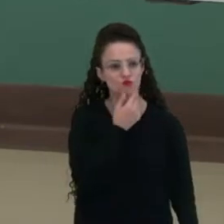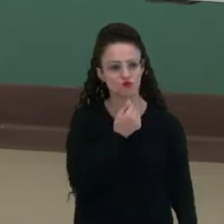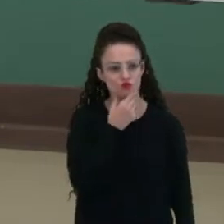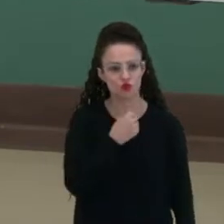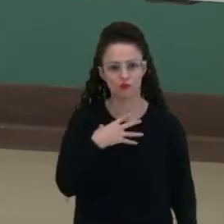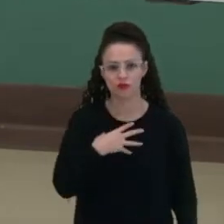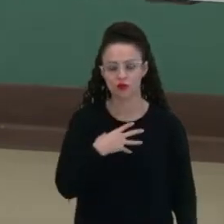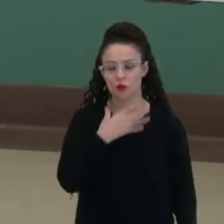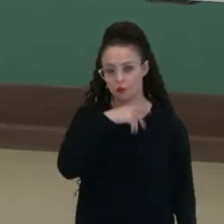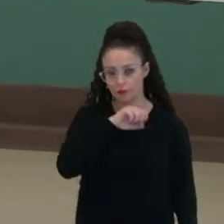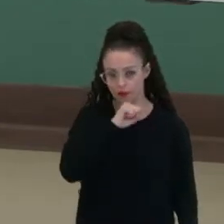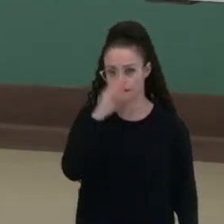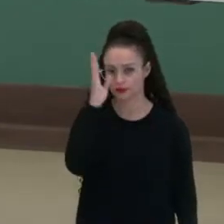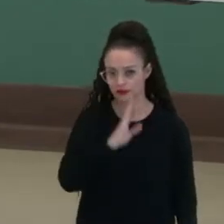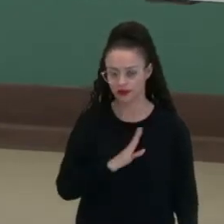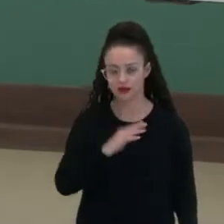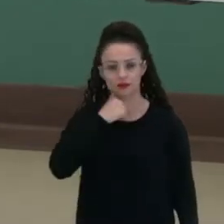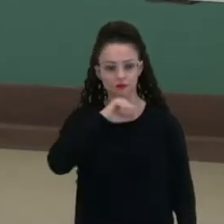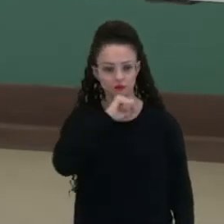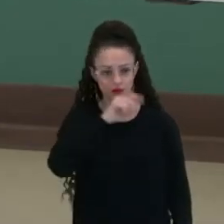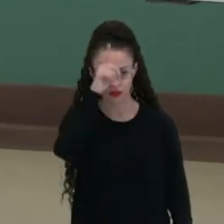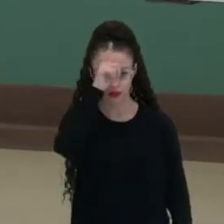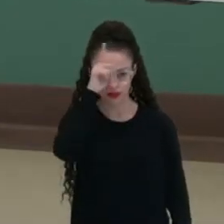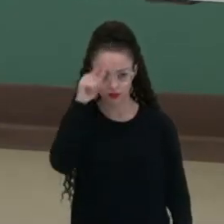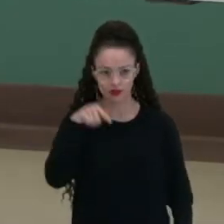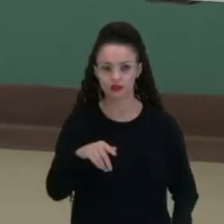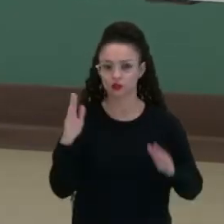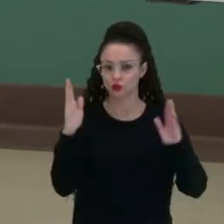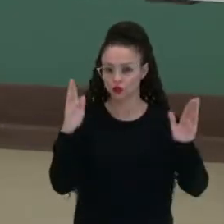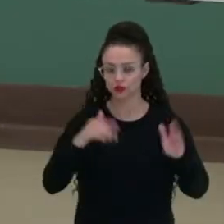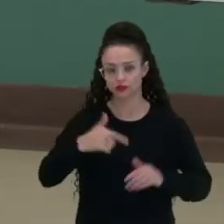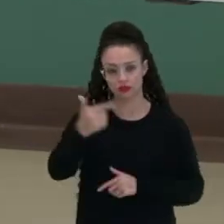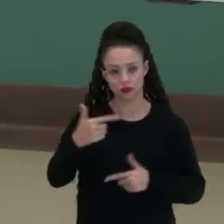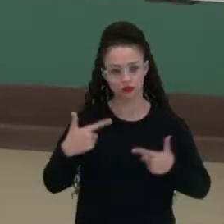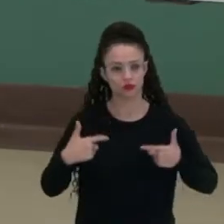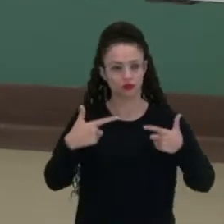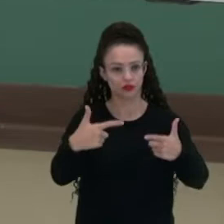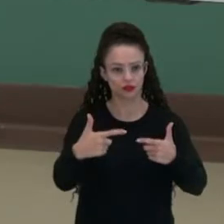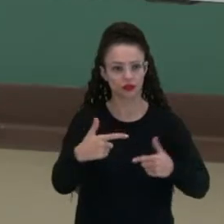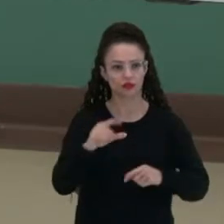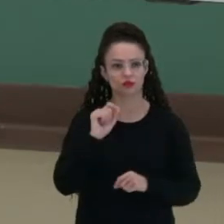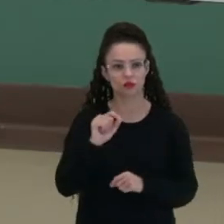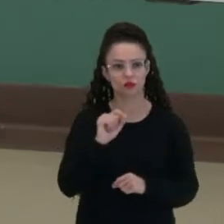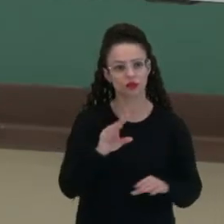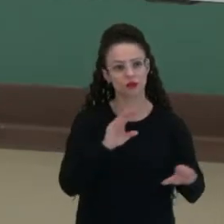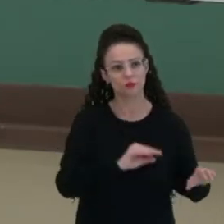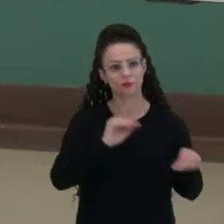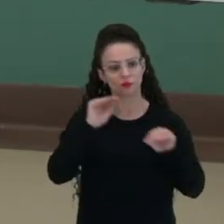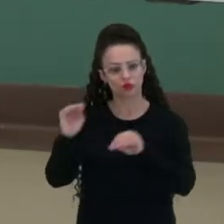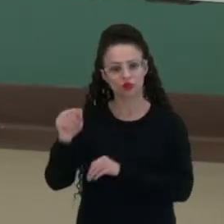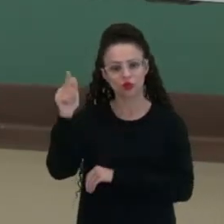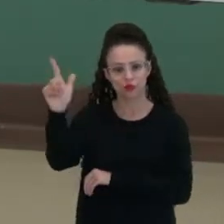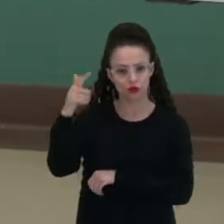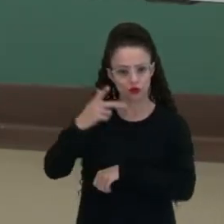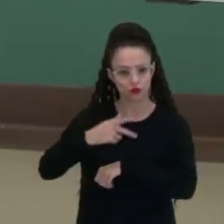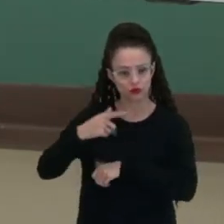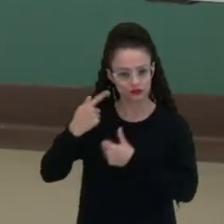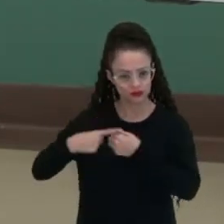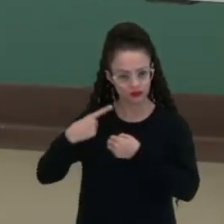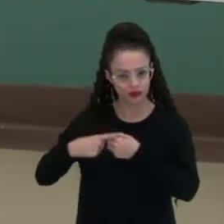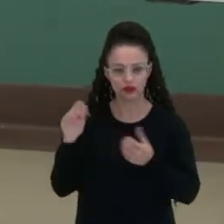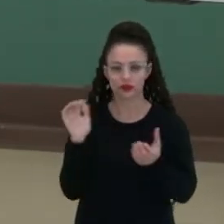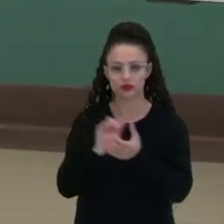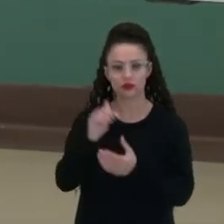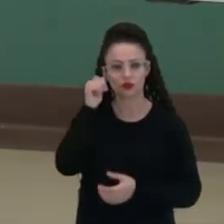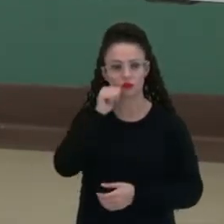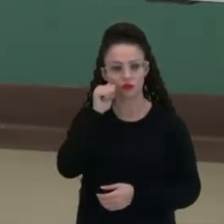filho de pai brasileiro e mãe alemã, que durante a Segunda Guerra foi para Düsseldorf e se casou com uma moça que não tinha